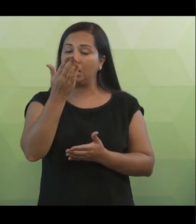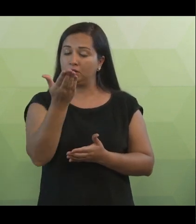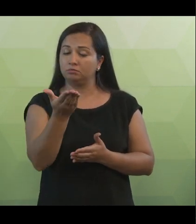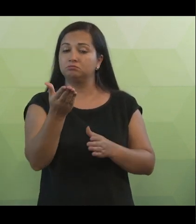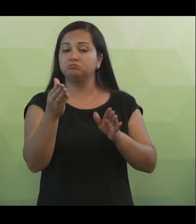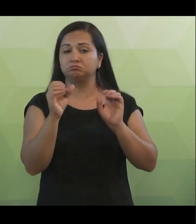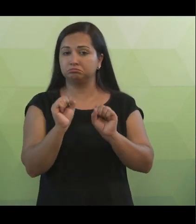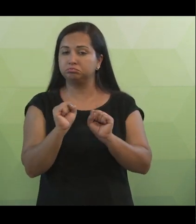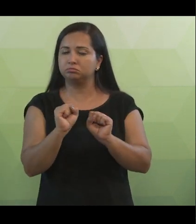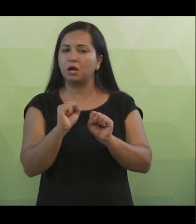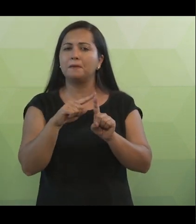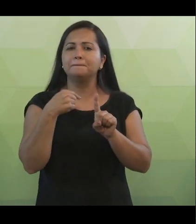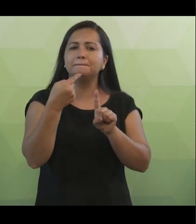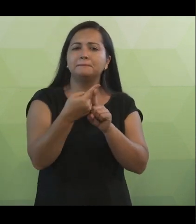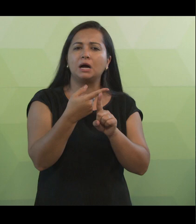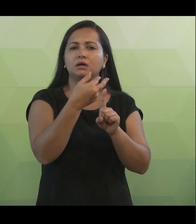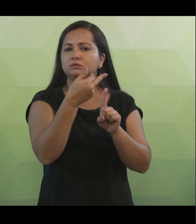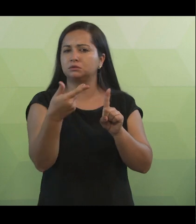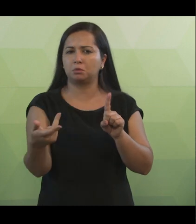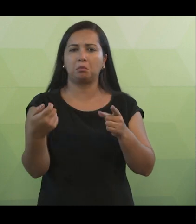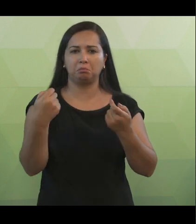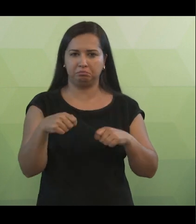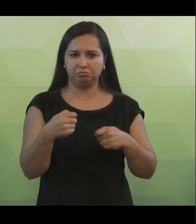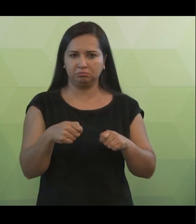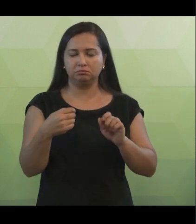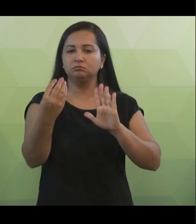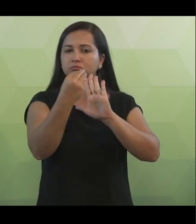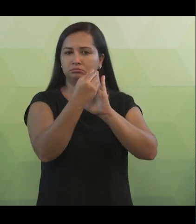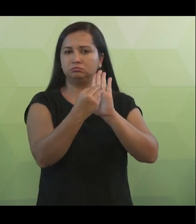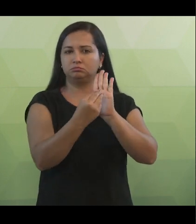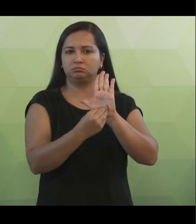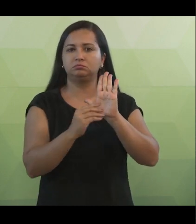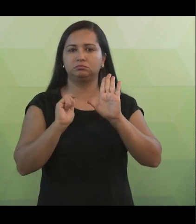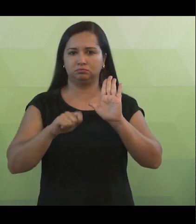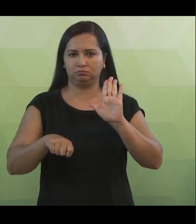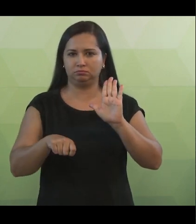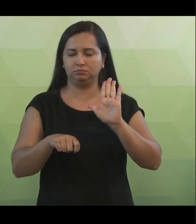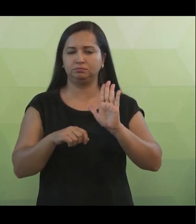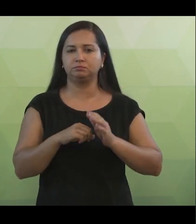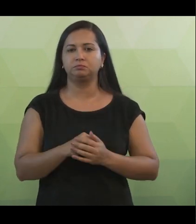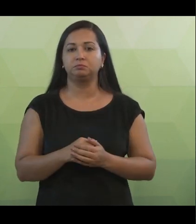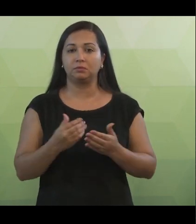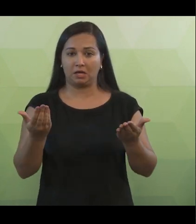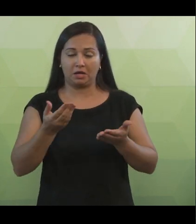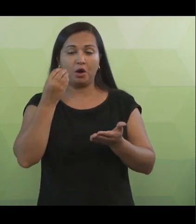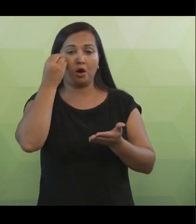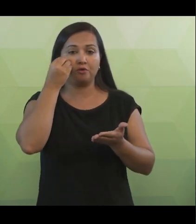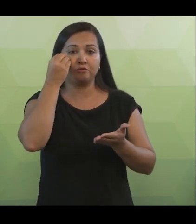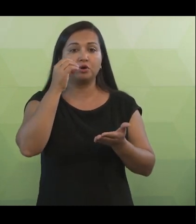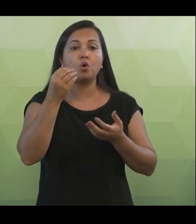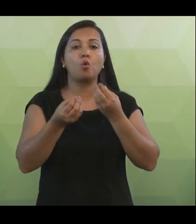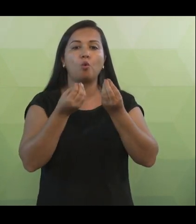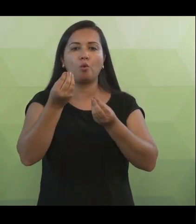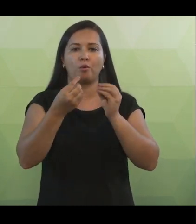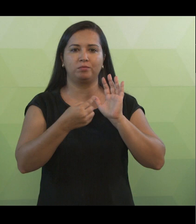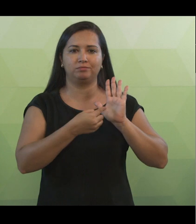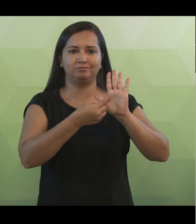outras marcações se acharem necessário. Agora vamos testar para ver como